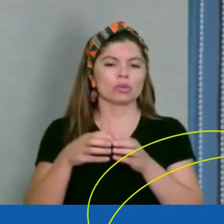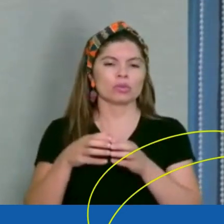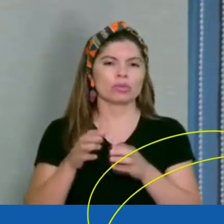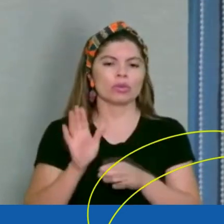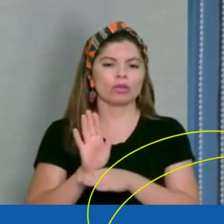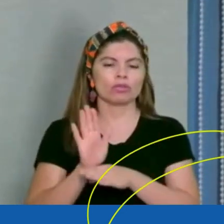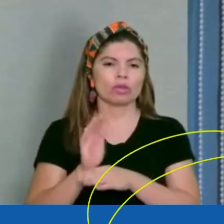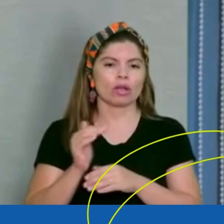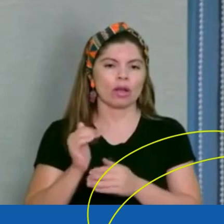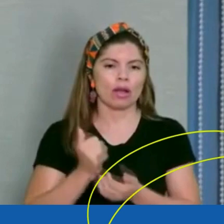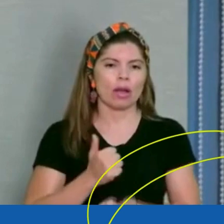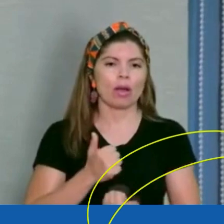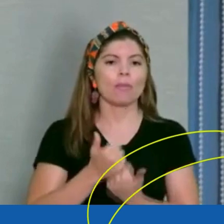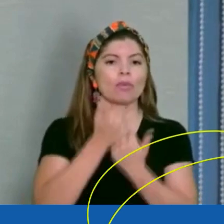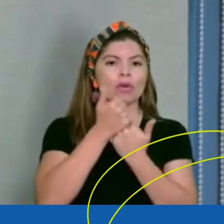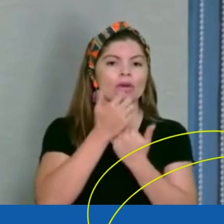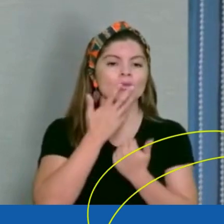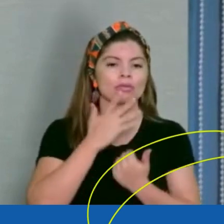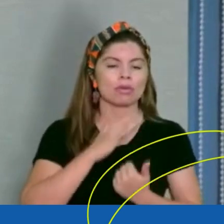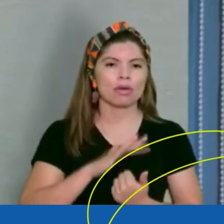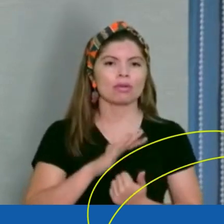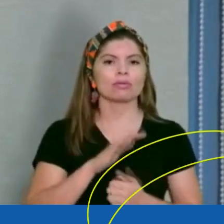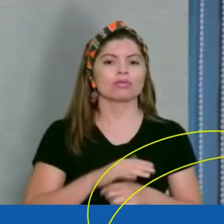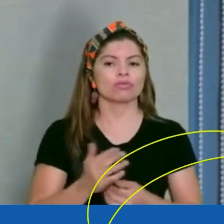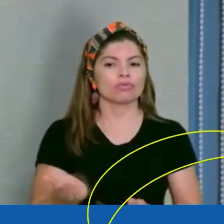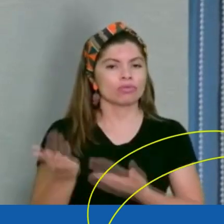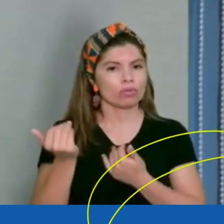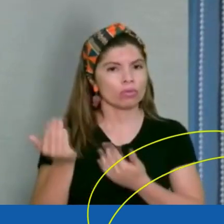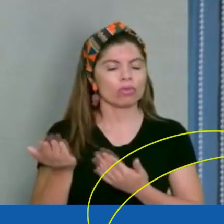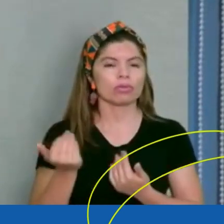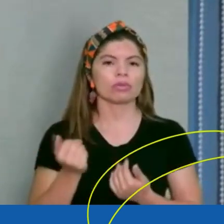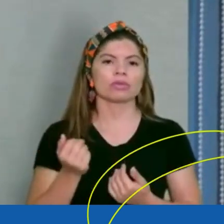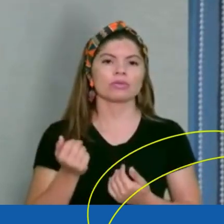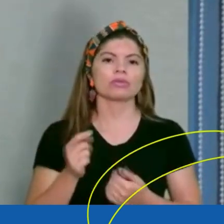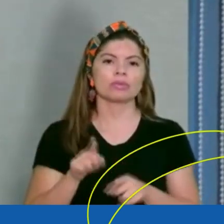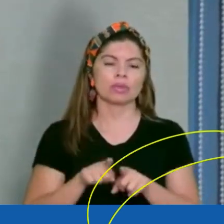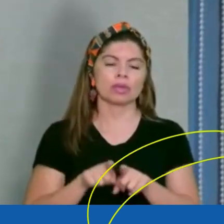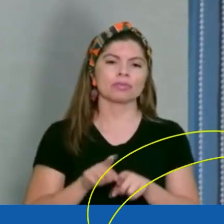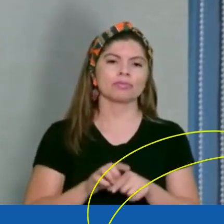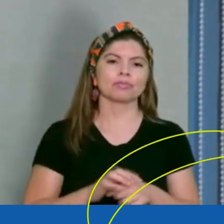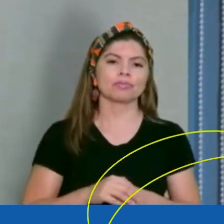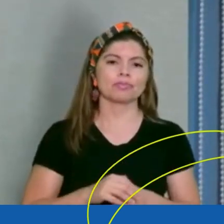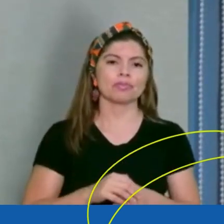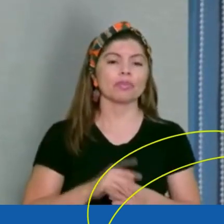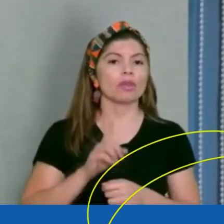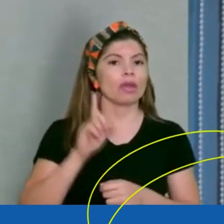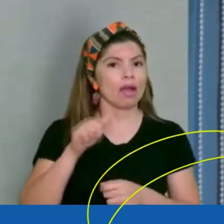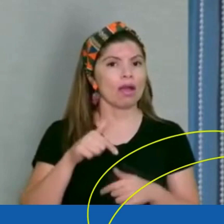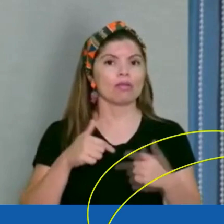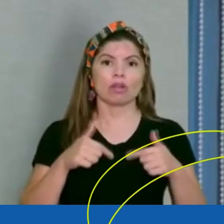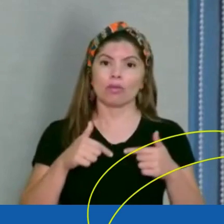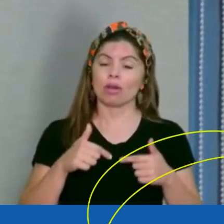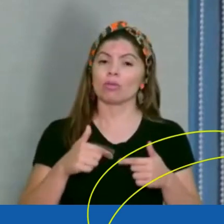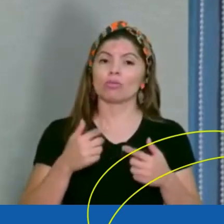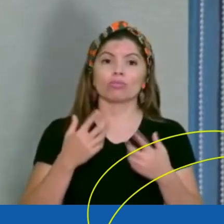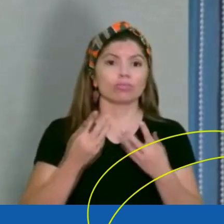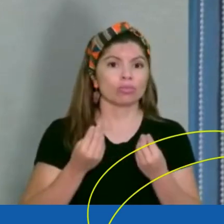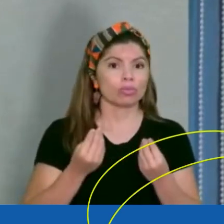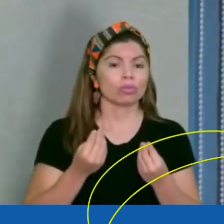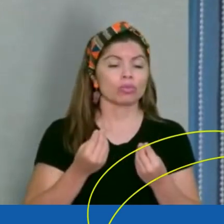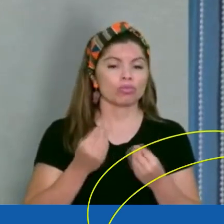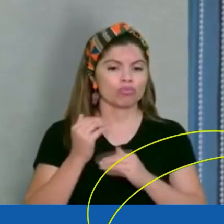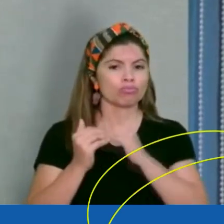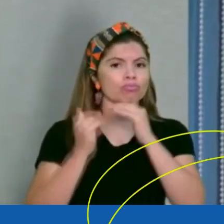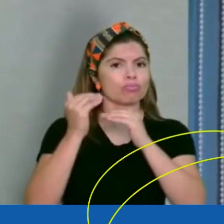é fazer esse trabalho com as crianças, com os jovens, adolescentes. É um trabalho que vem sendo muito